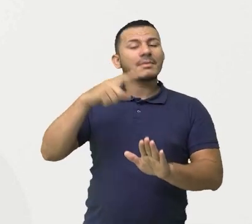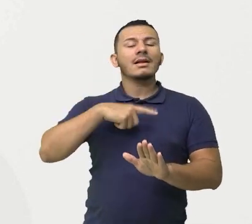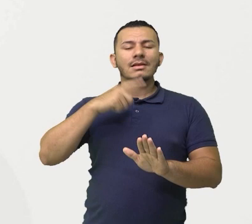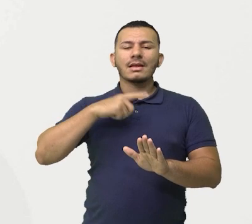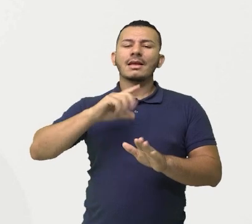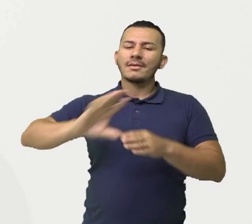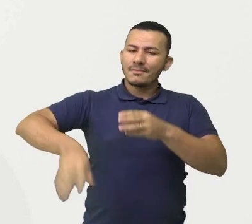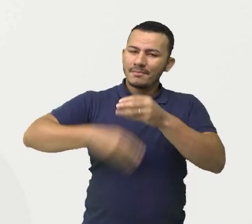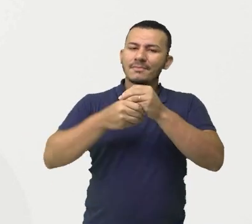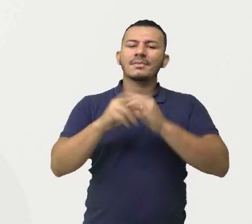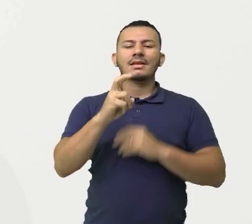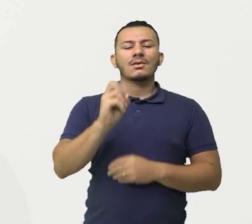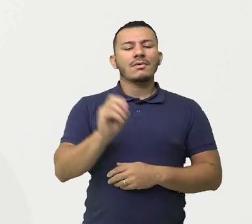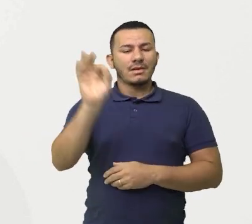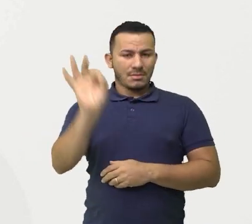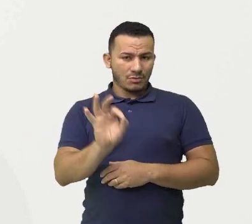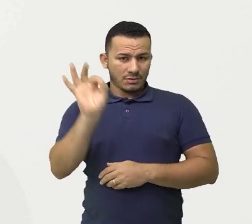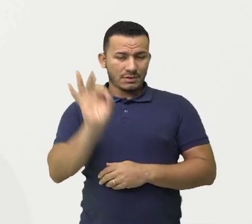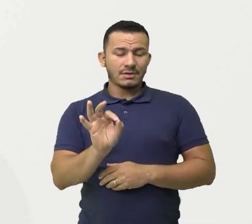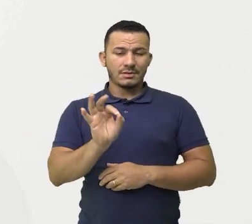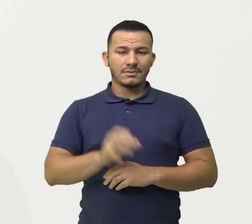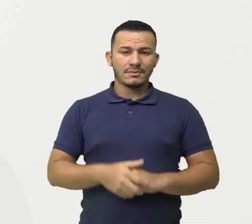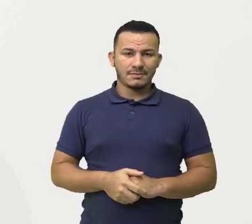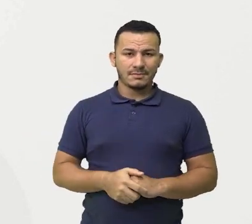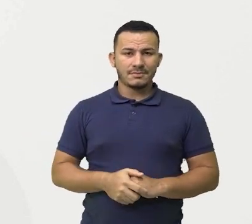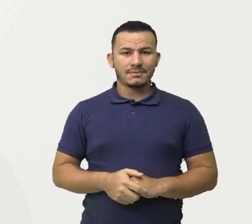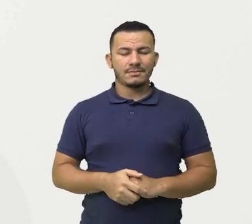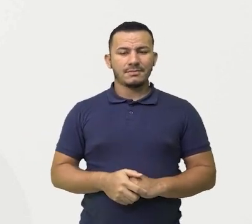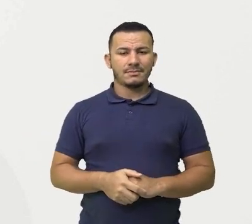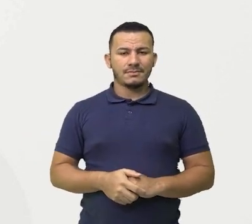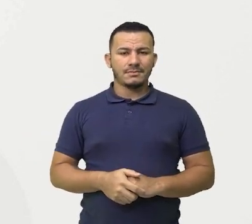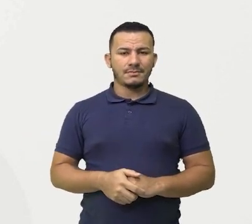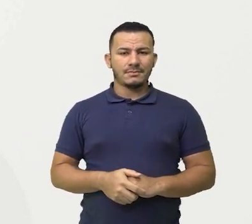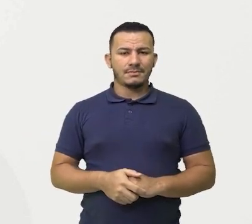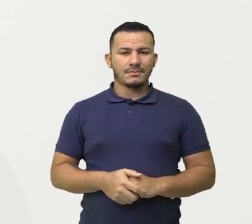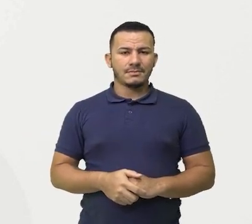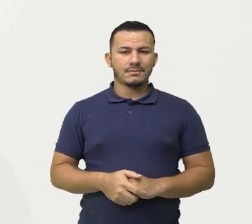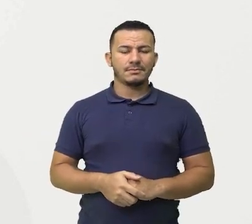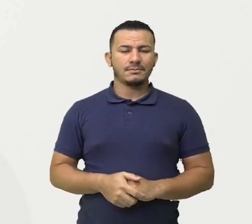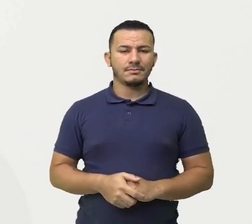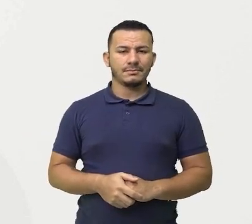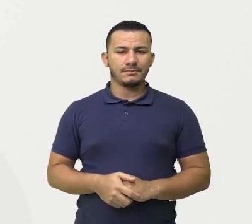os bolos terá crescido 50% sobre o custo. Tá legal?